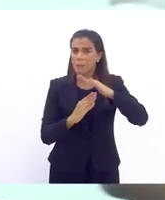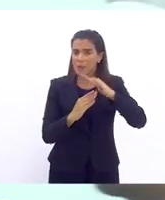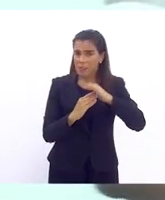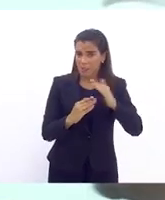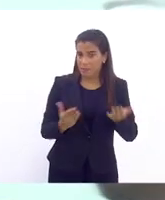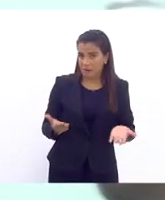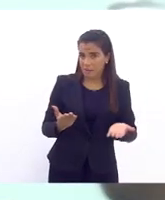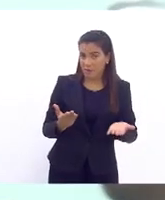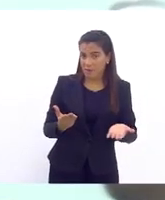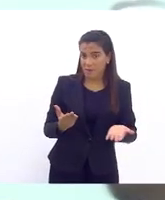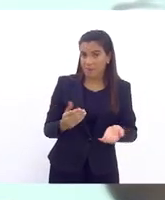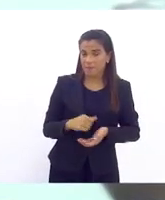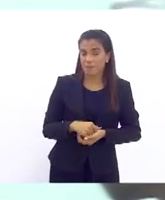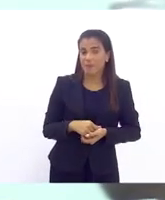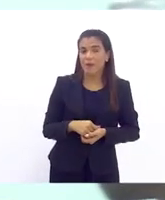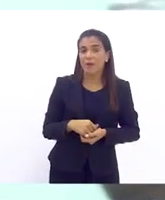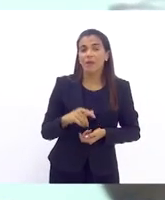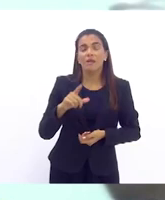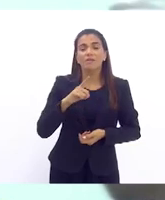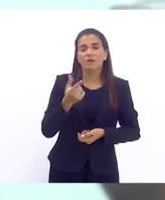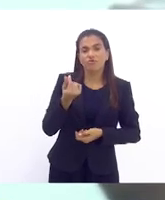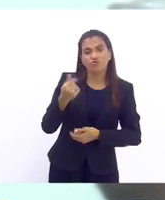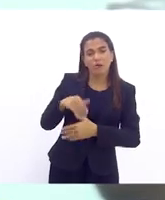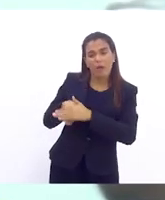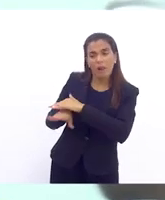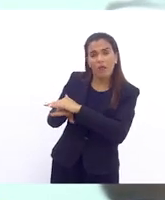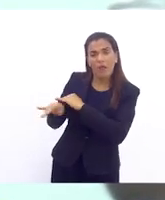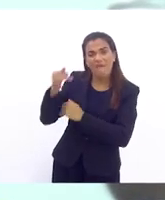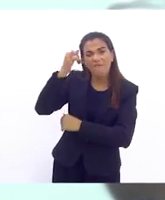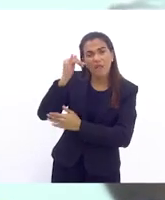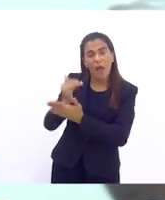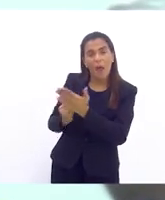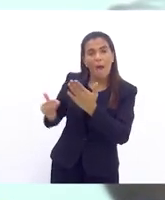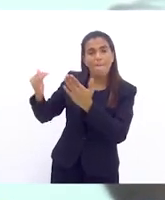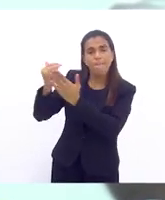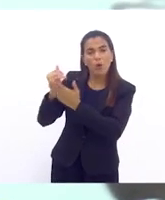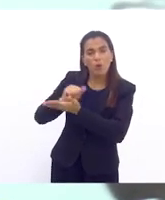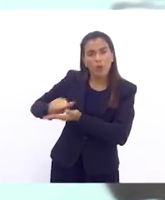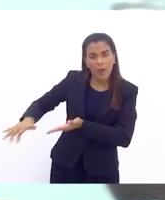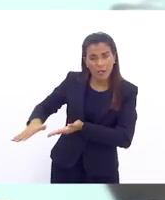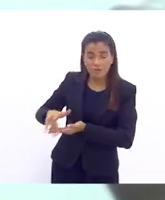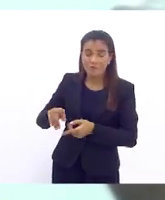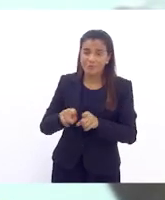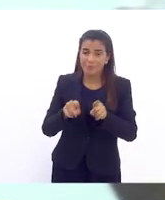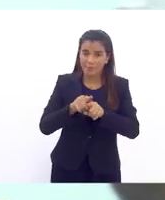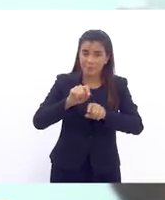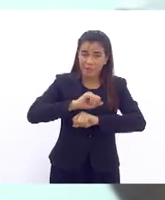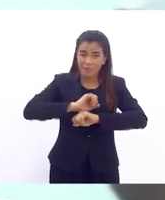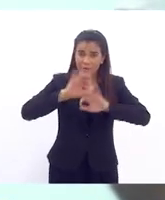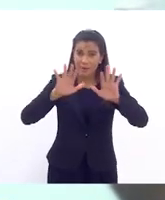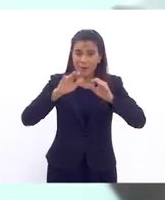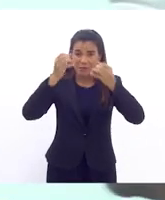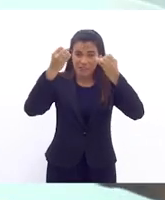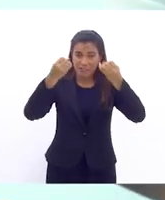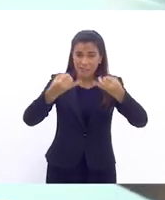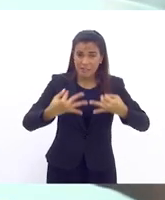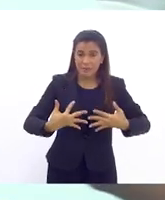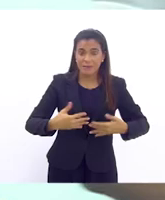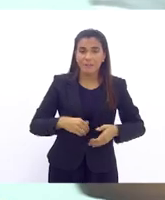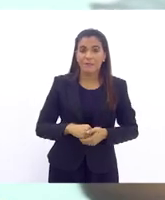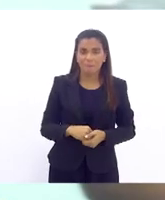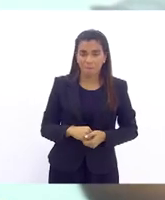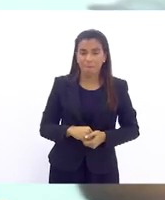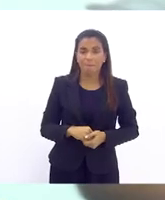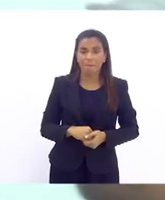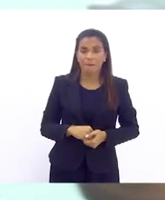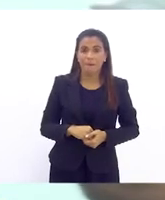essa receita do fundo não acabar performando mas só para deixar isso claro que longe de